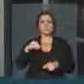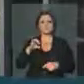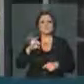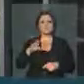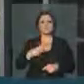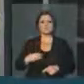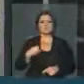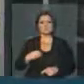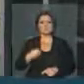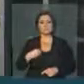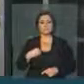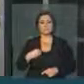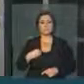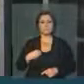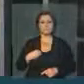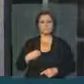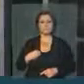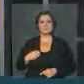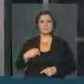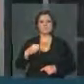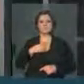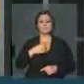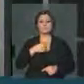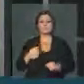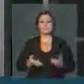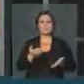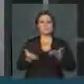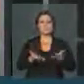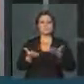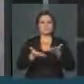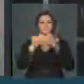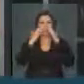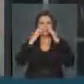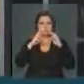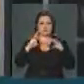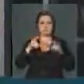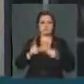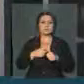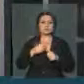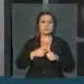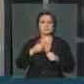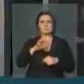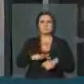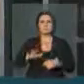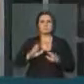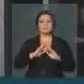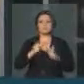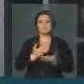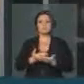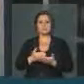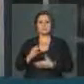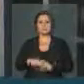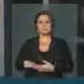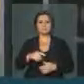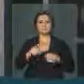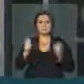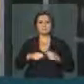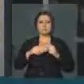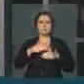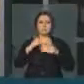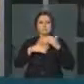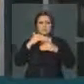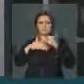viva estão incentivar a atenção para para primeira infância da criança possibilitar um